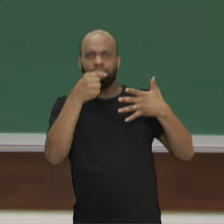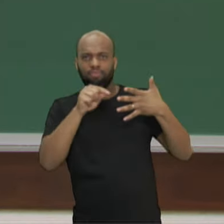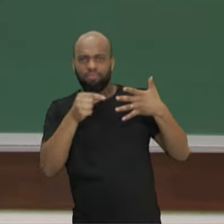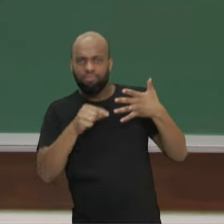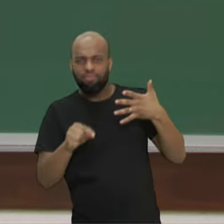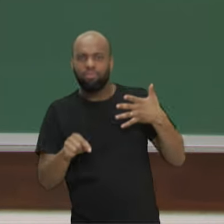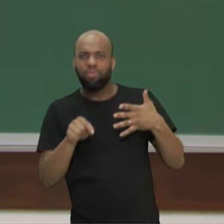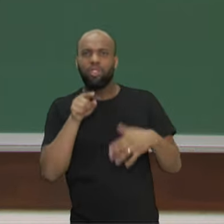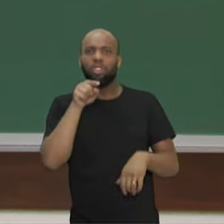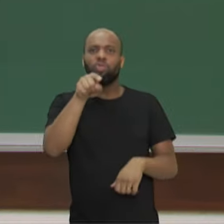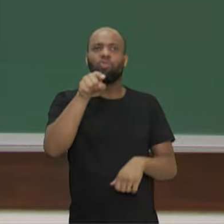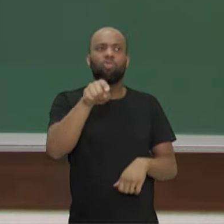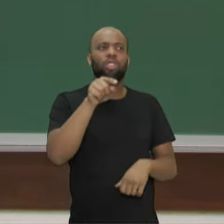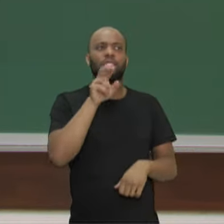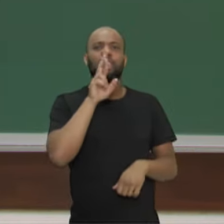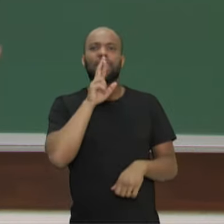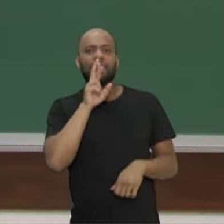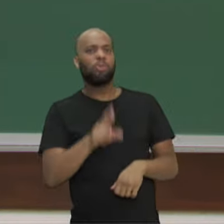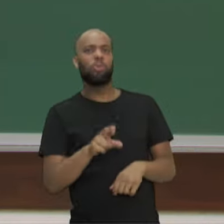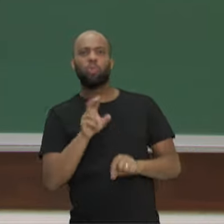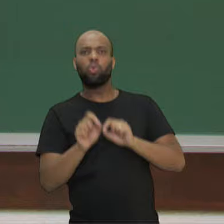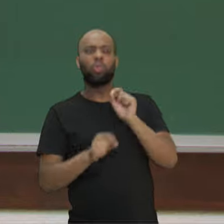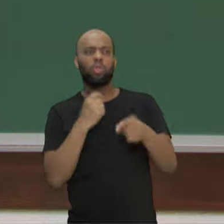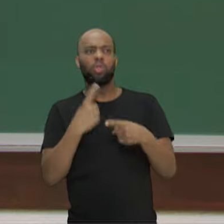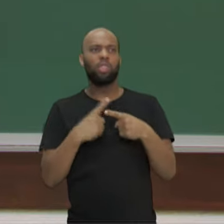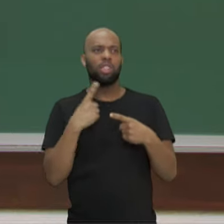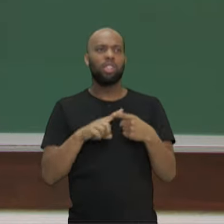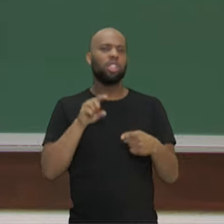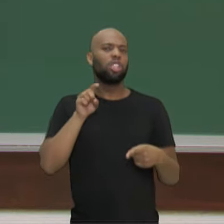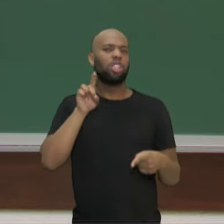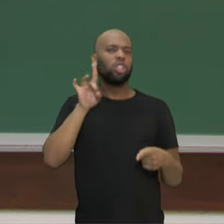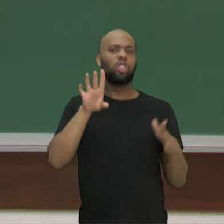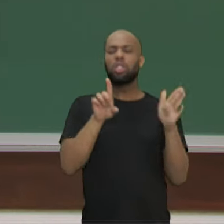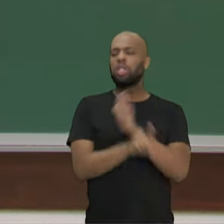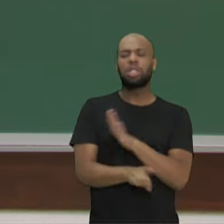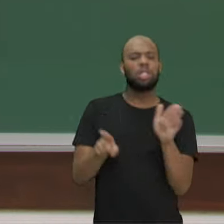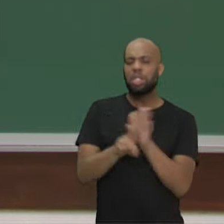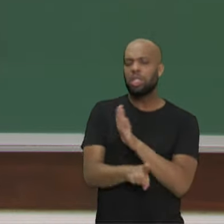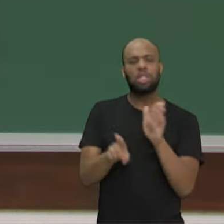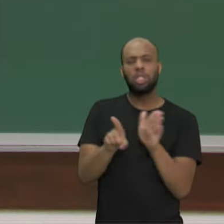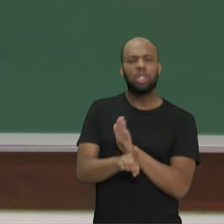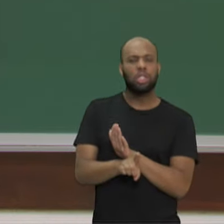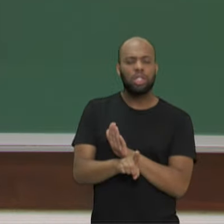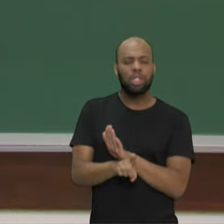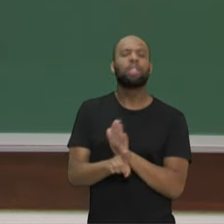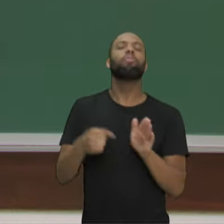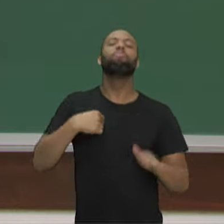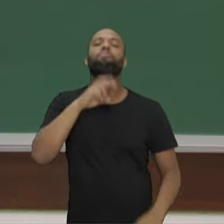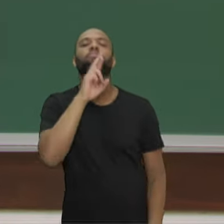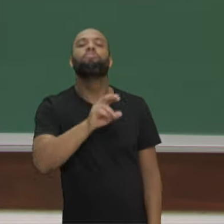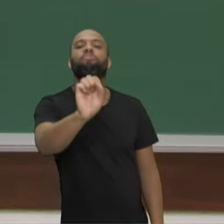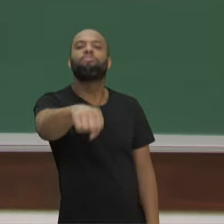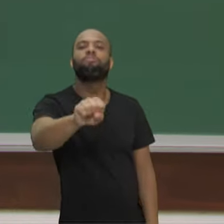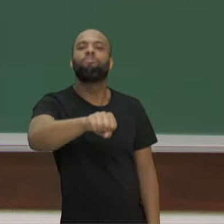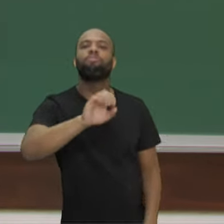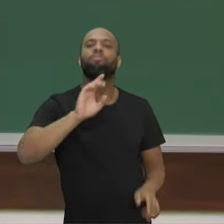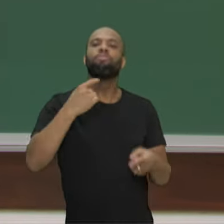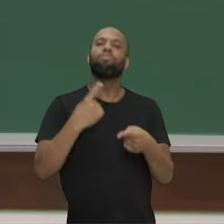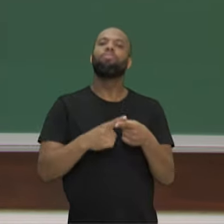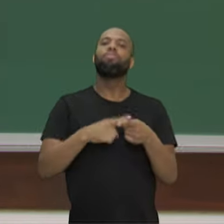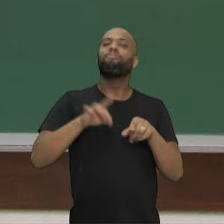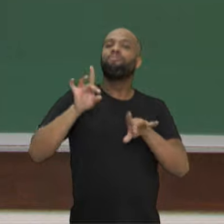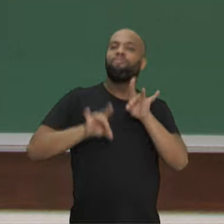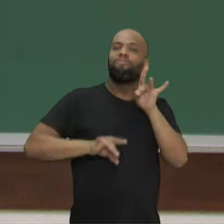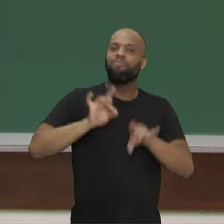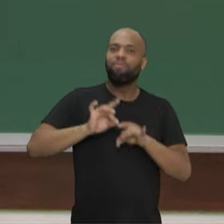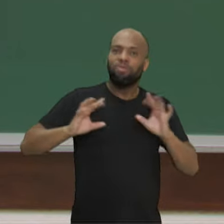Responda você esse quiz, Barbela. Você só joga quiz para a gente responder. Respondo sim. No teatro,